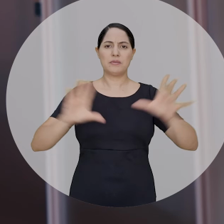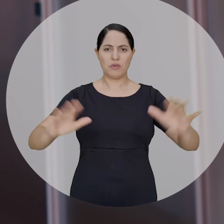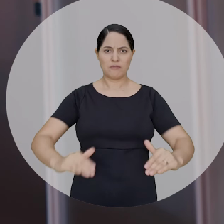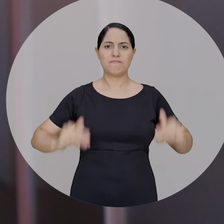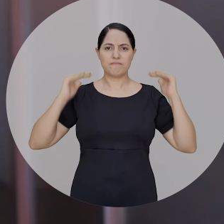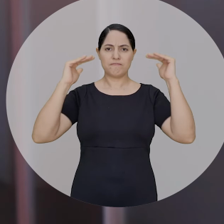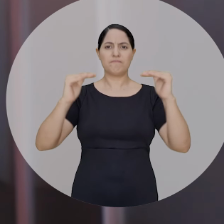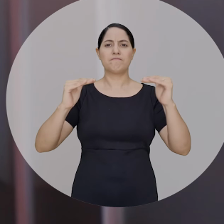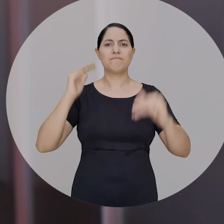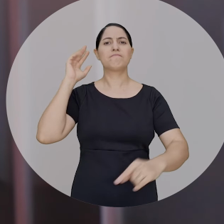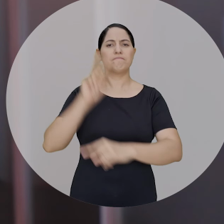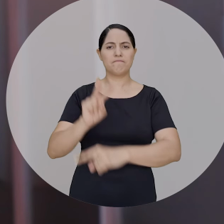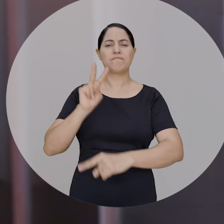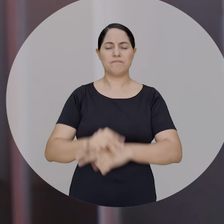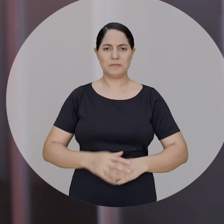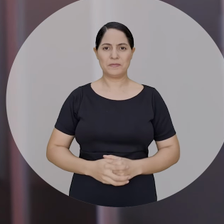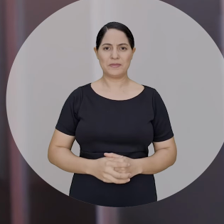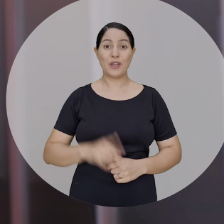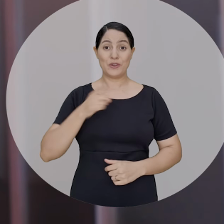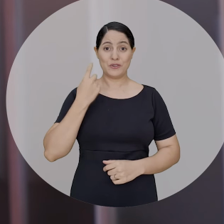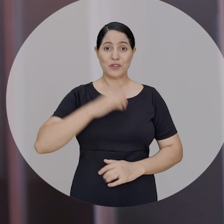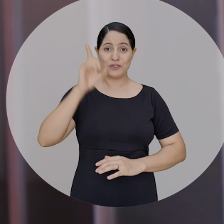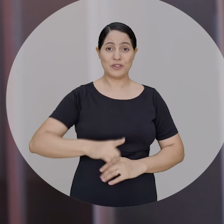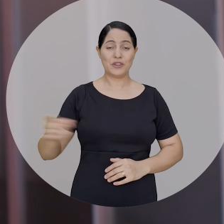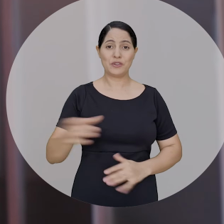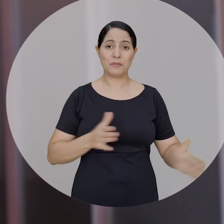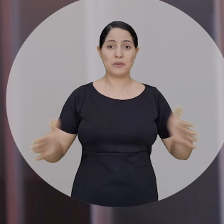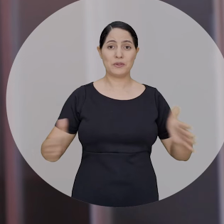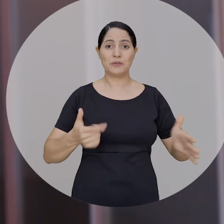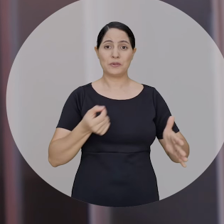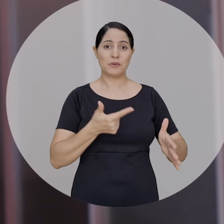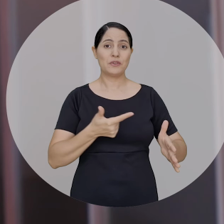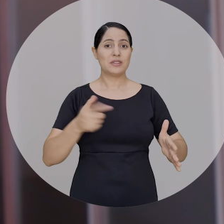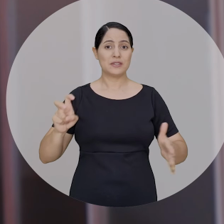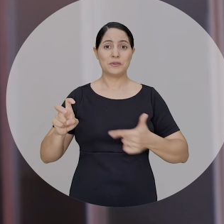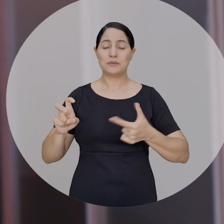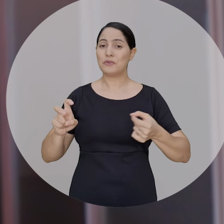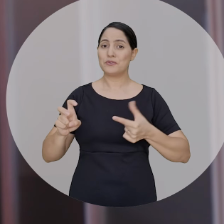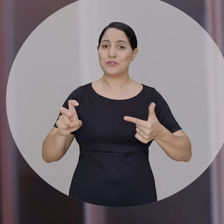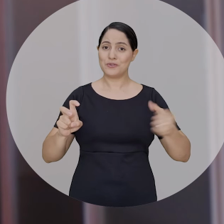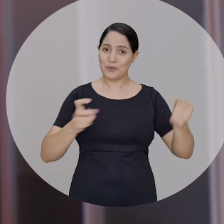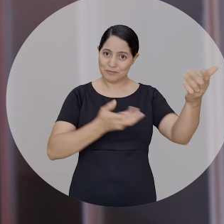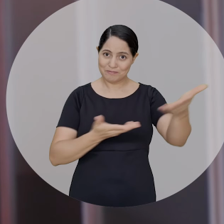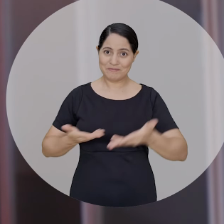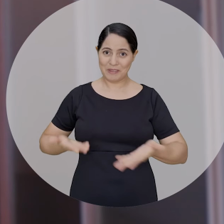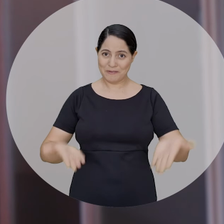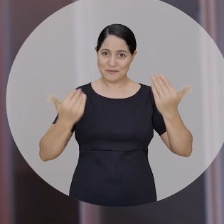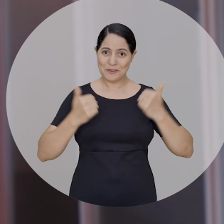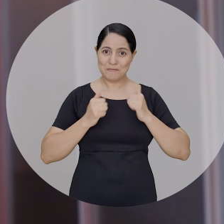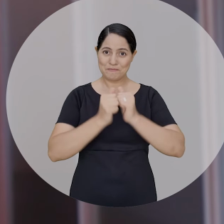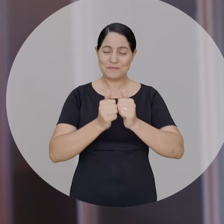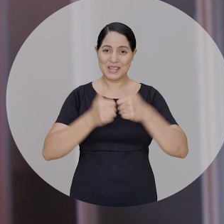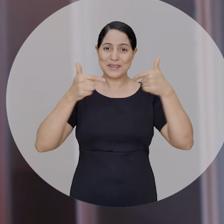soberano. Em nome de todos que compõem a nova diretoria para o triênio 2025-2028, convido vocês a caminharem juntos conosco, com